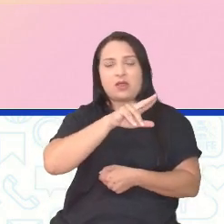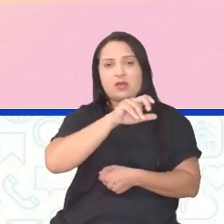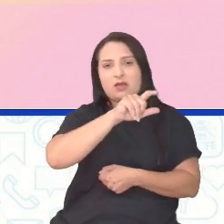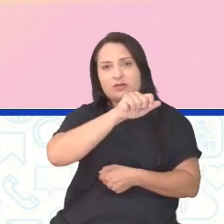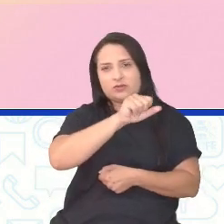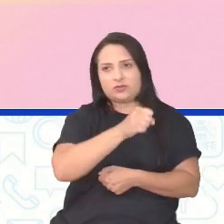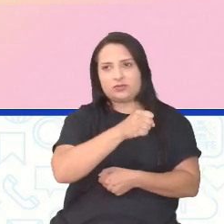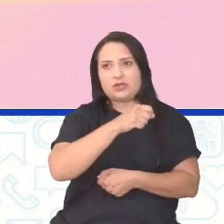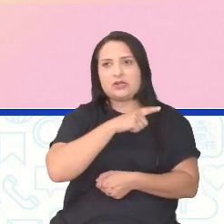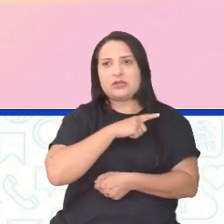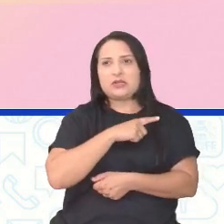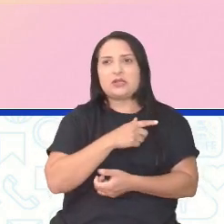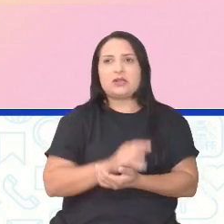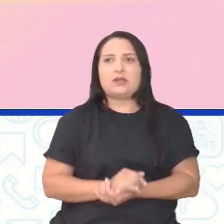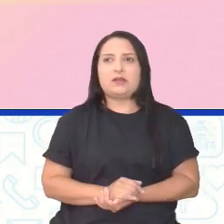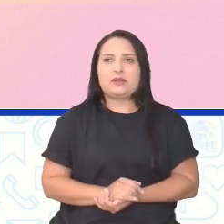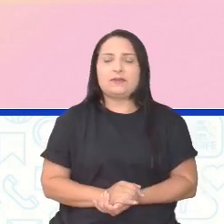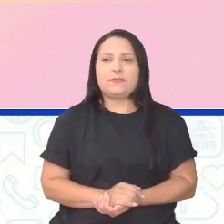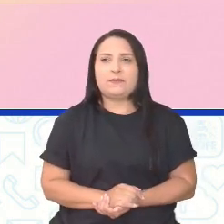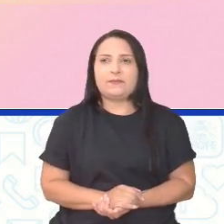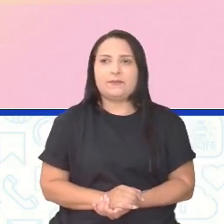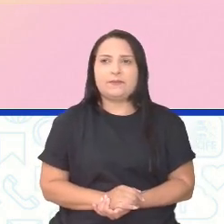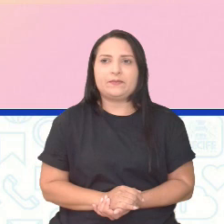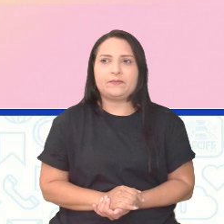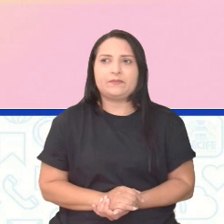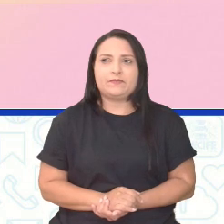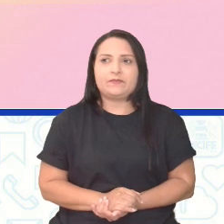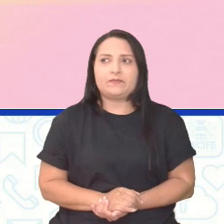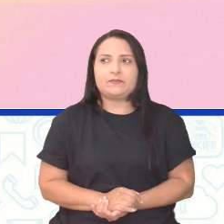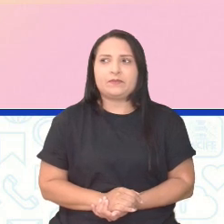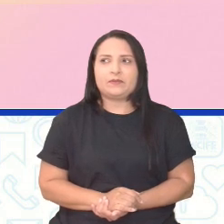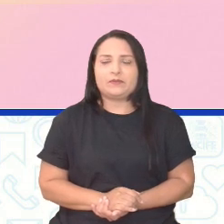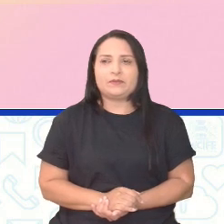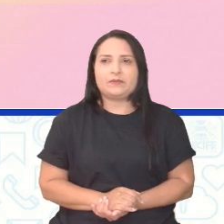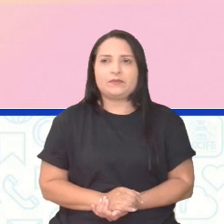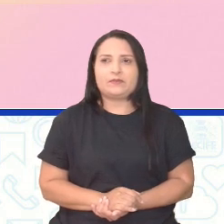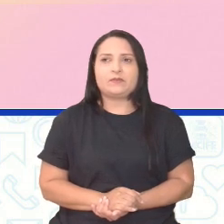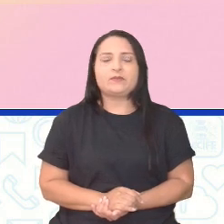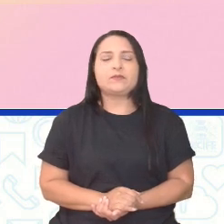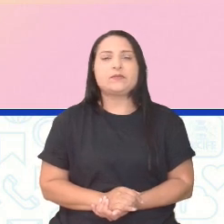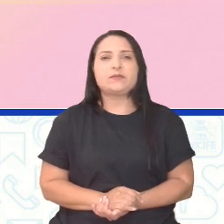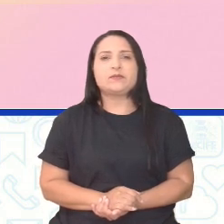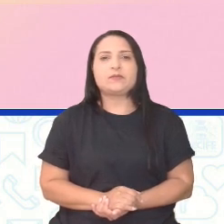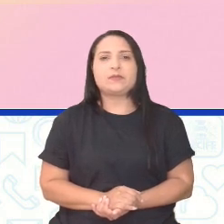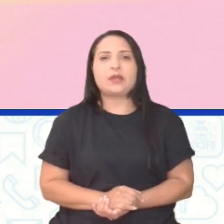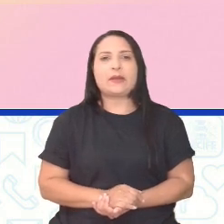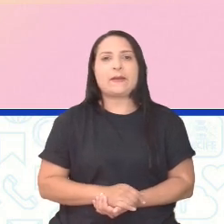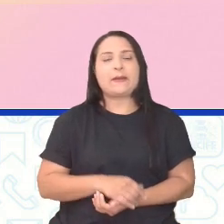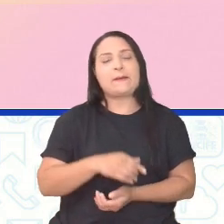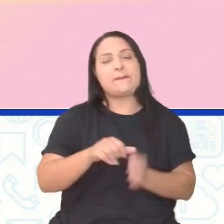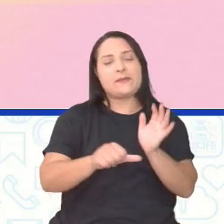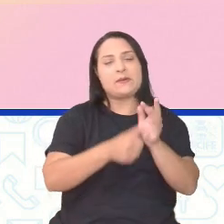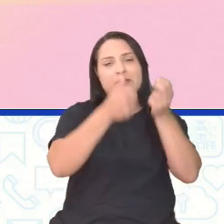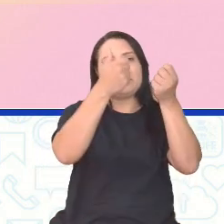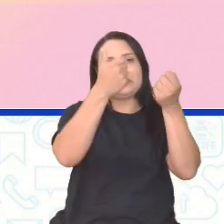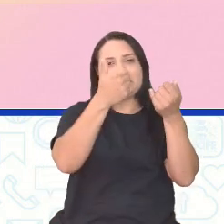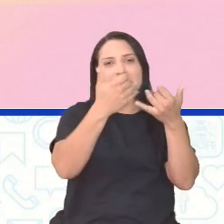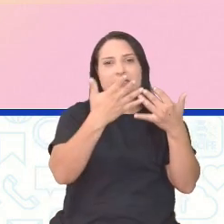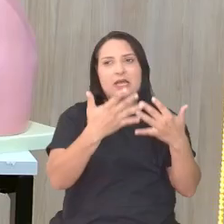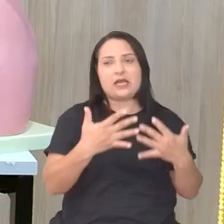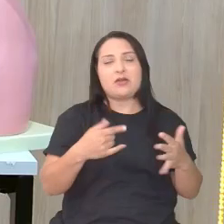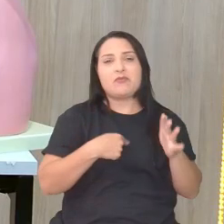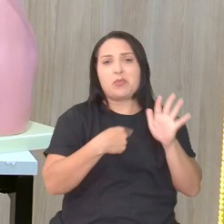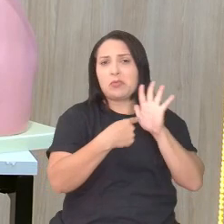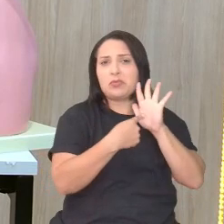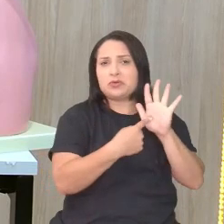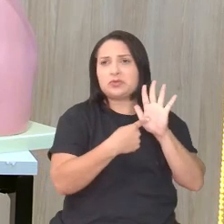encontram pouca substância extracelular. Então, a gente vai primeiro para essa informação. E aqui eu vou apontar para dizer a vocês por